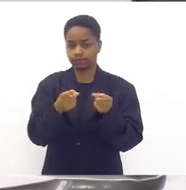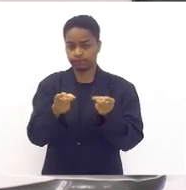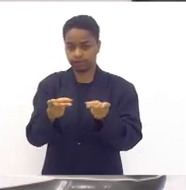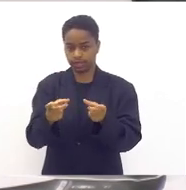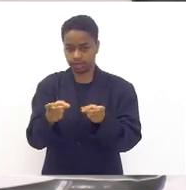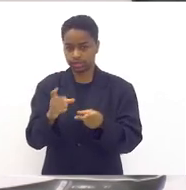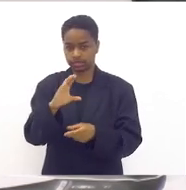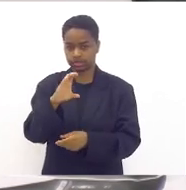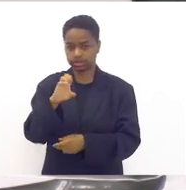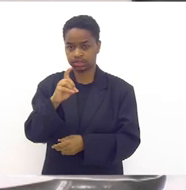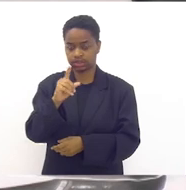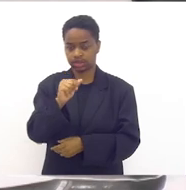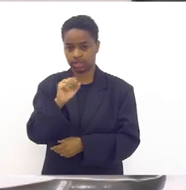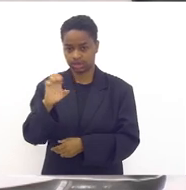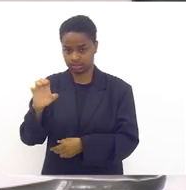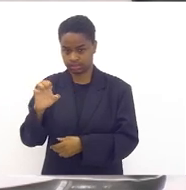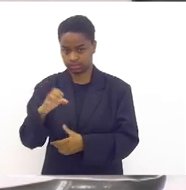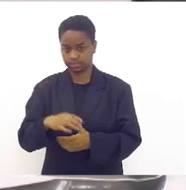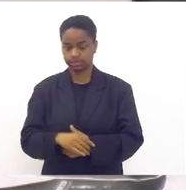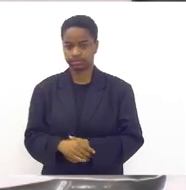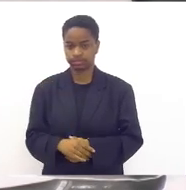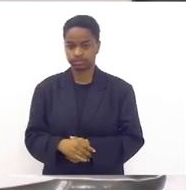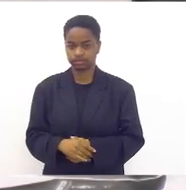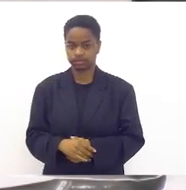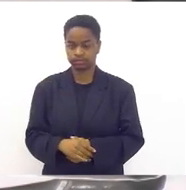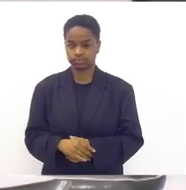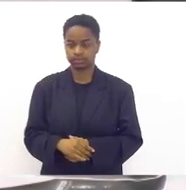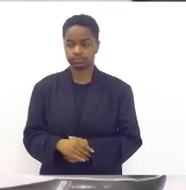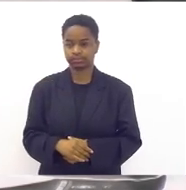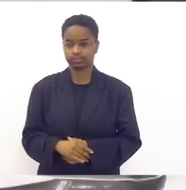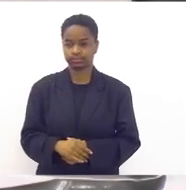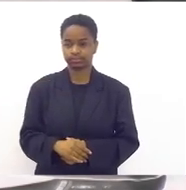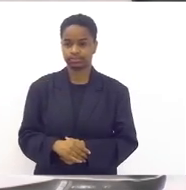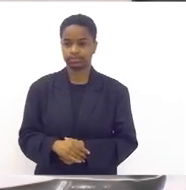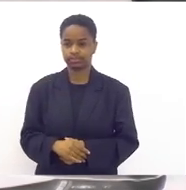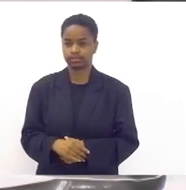receita da venda da SEDAI.